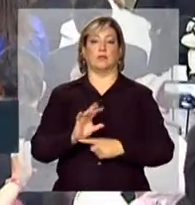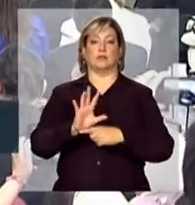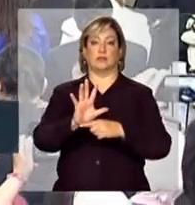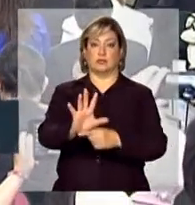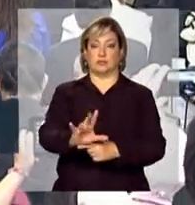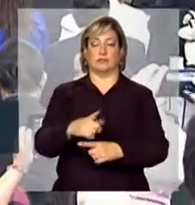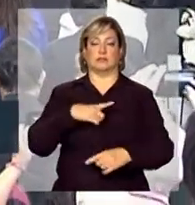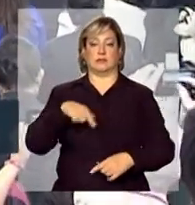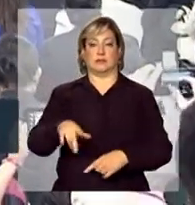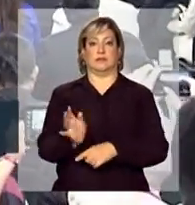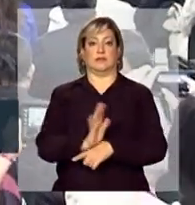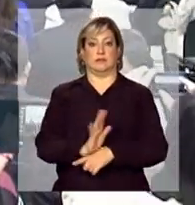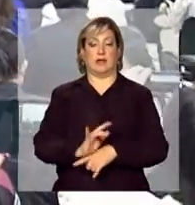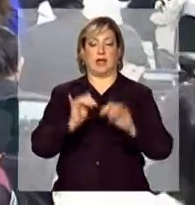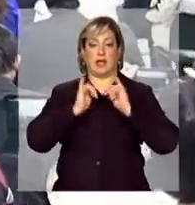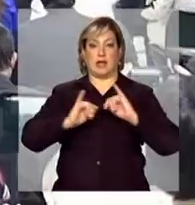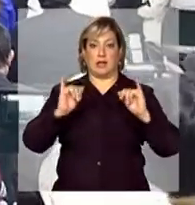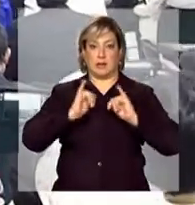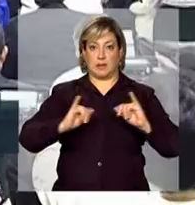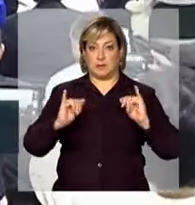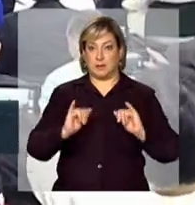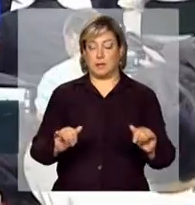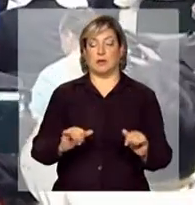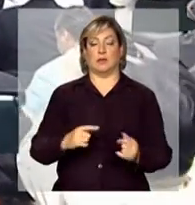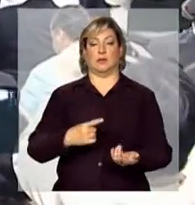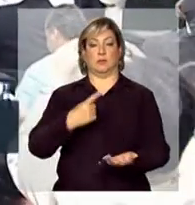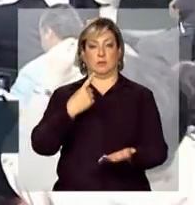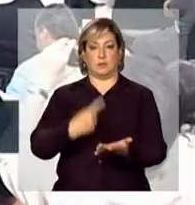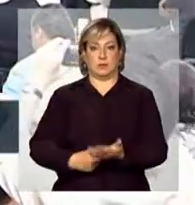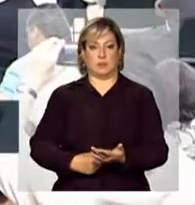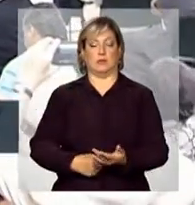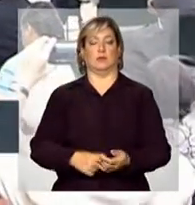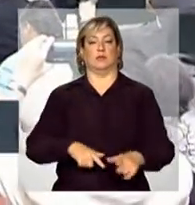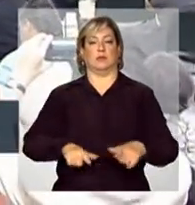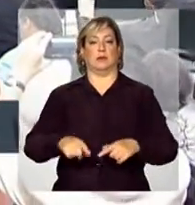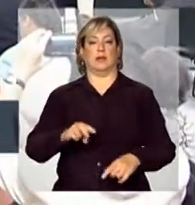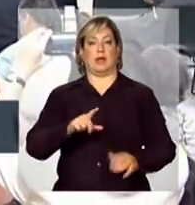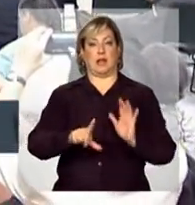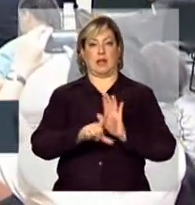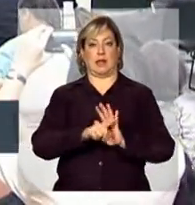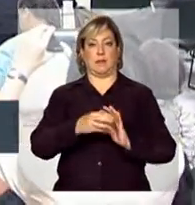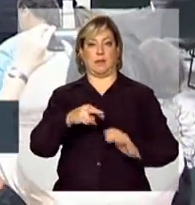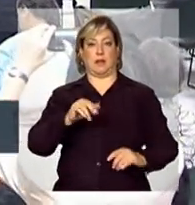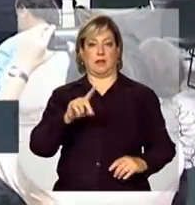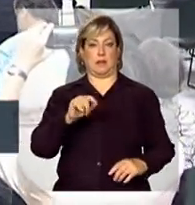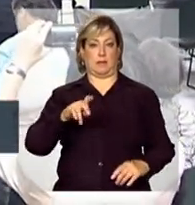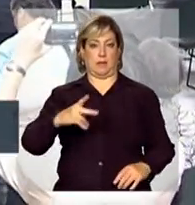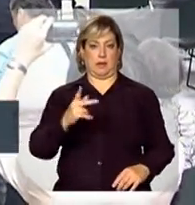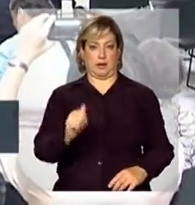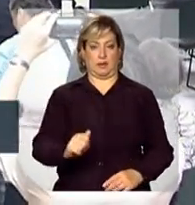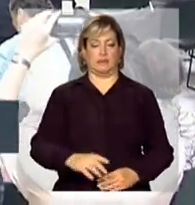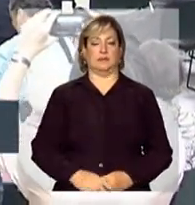de vídeo da campanha compromisso e atitude pela lei Maria da Penha